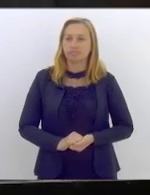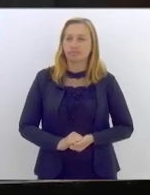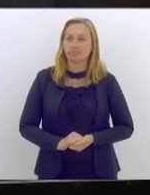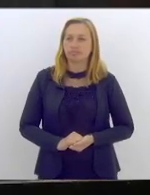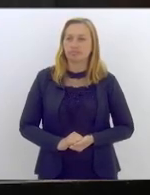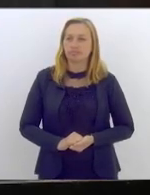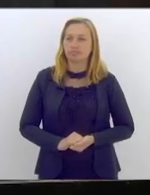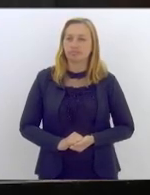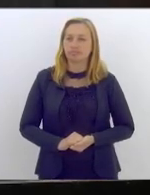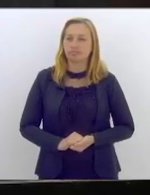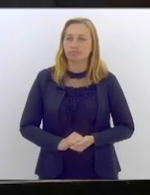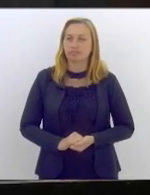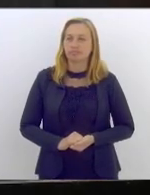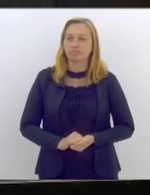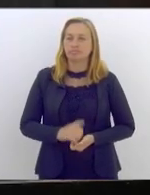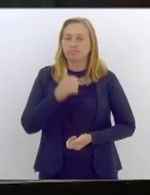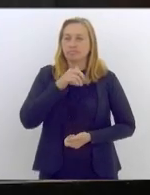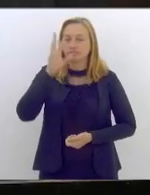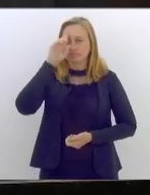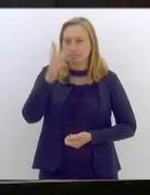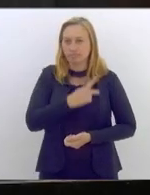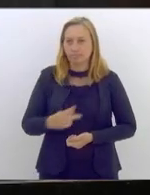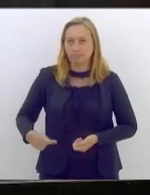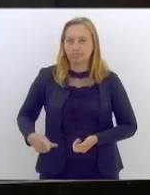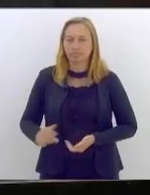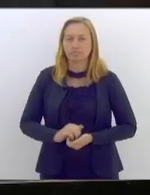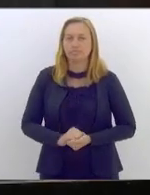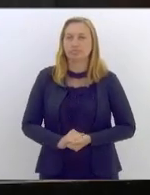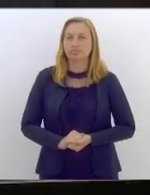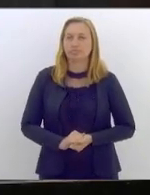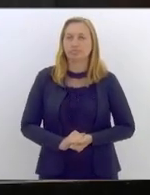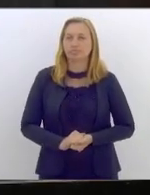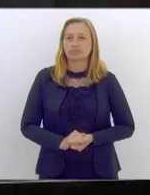auditivos. Senhora presidente,